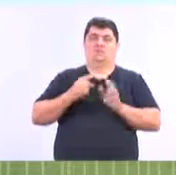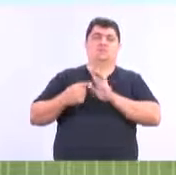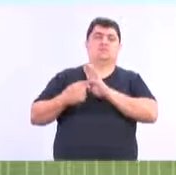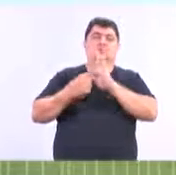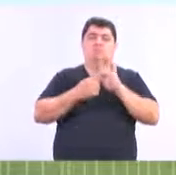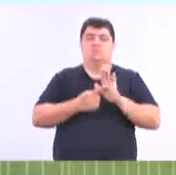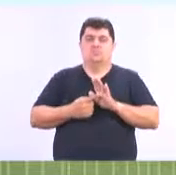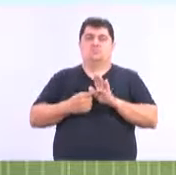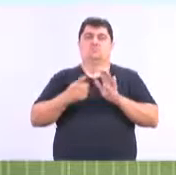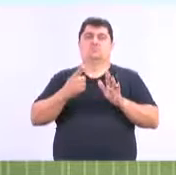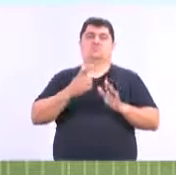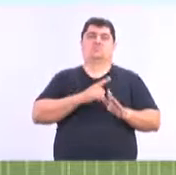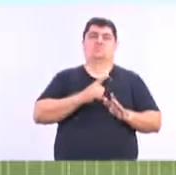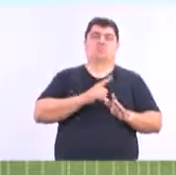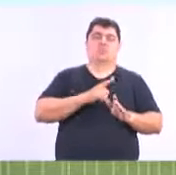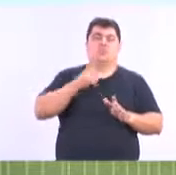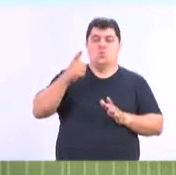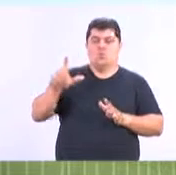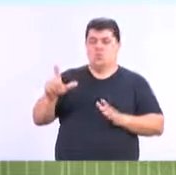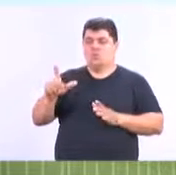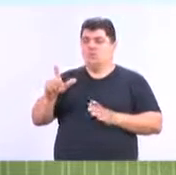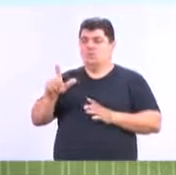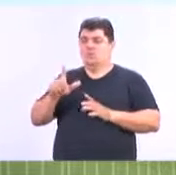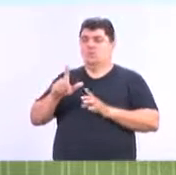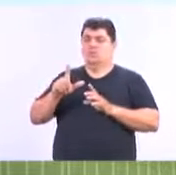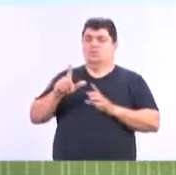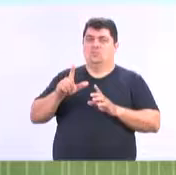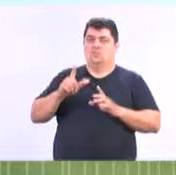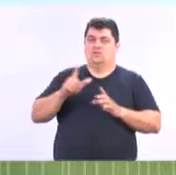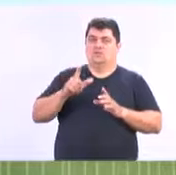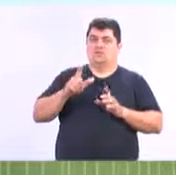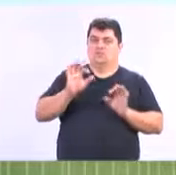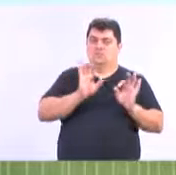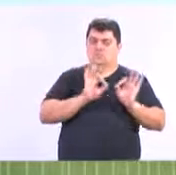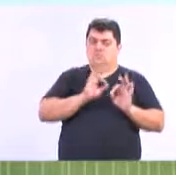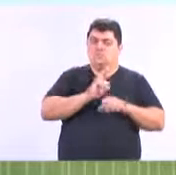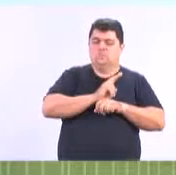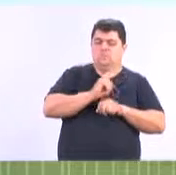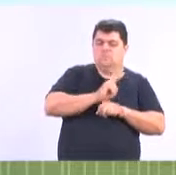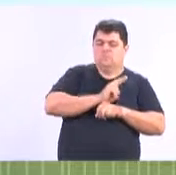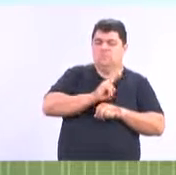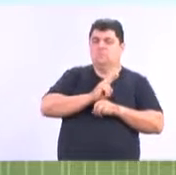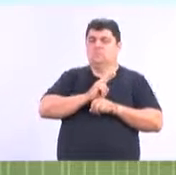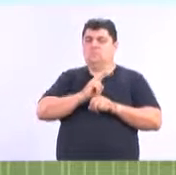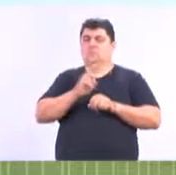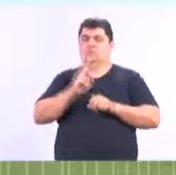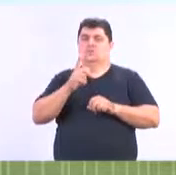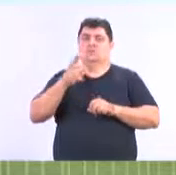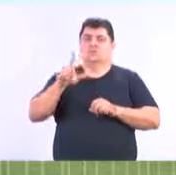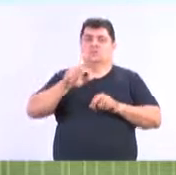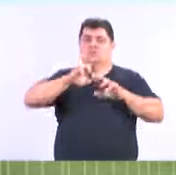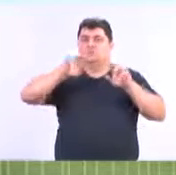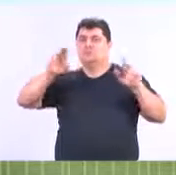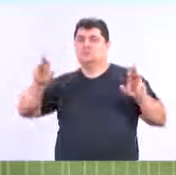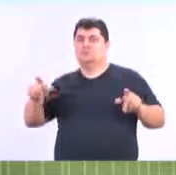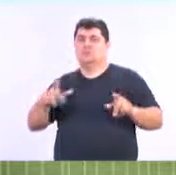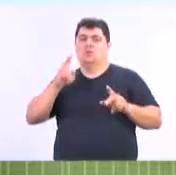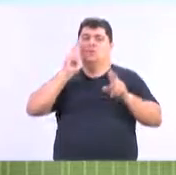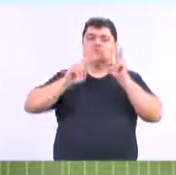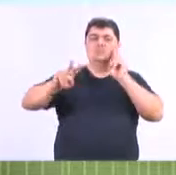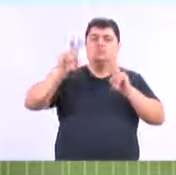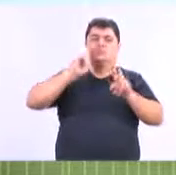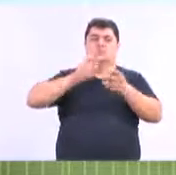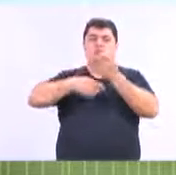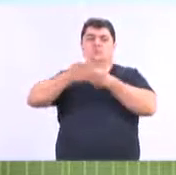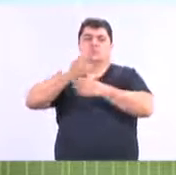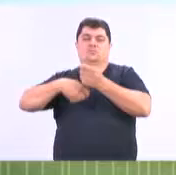de resultado do exercício, outros com uma visão mais de balanço patrimonial, de patrimônio, e outros com a visão mais de administrador